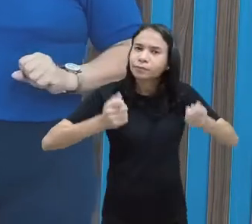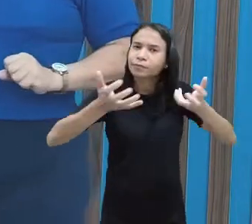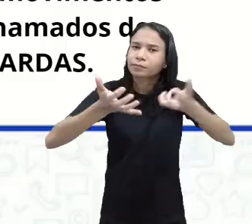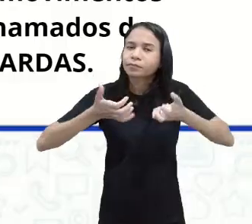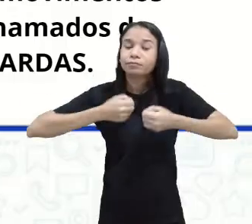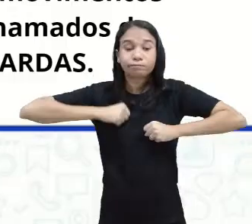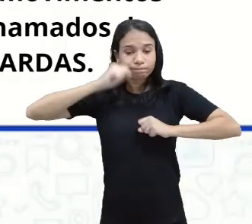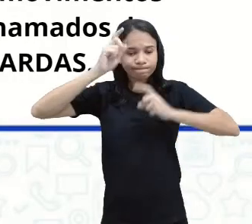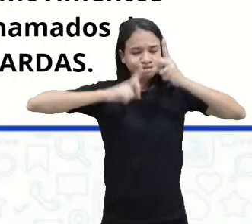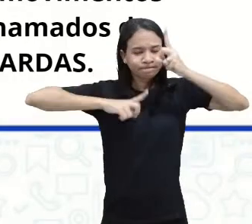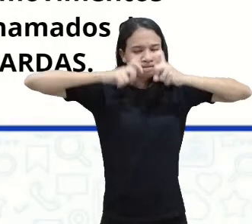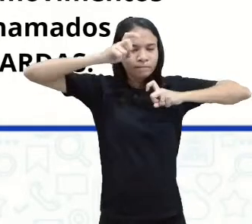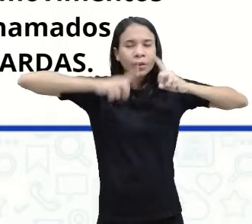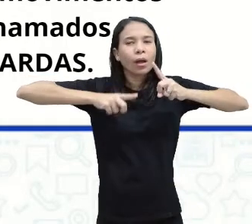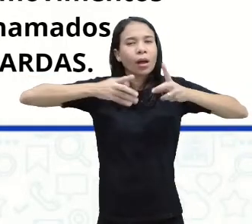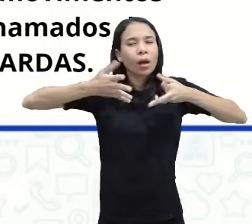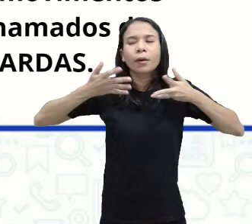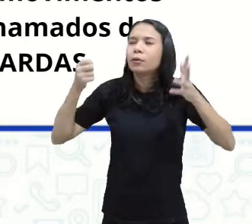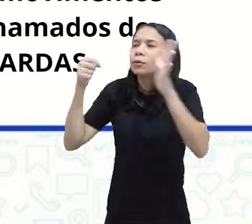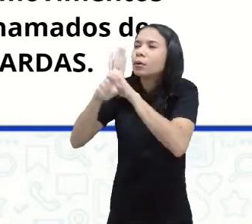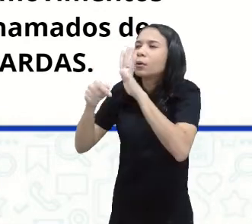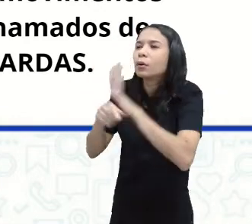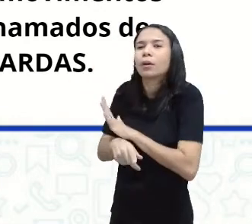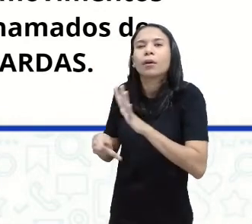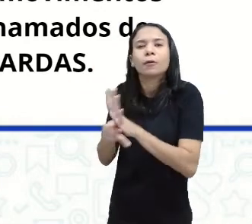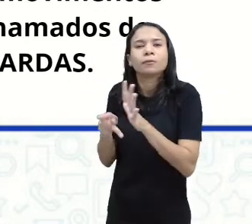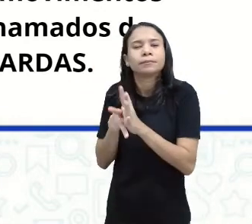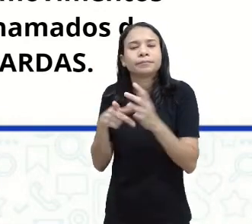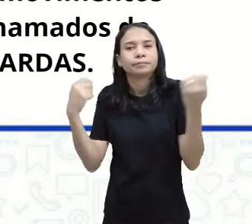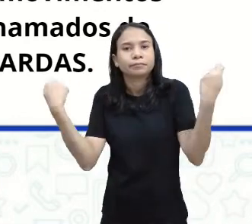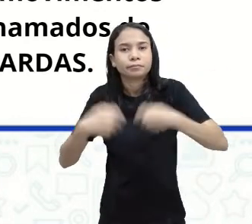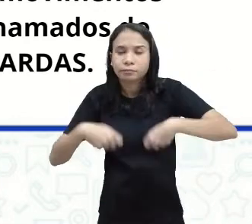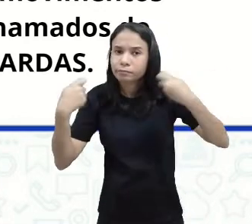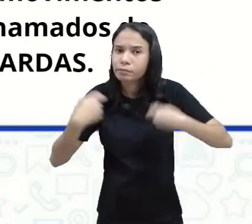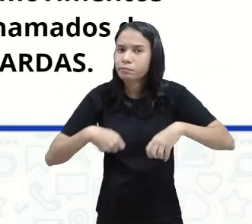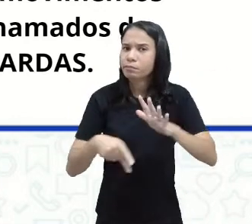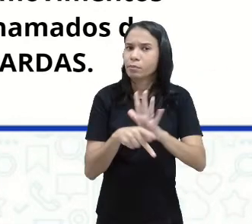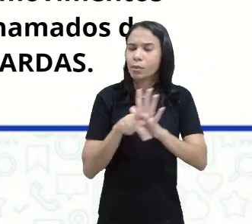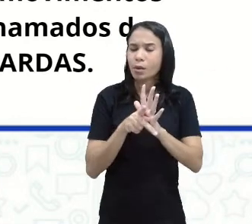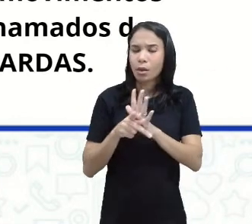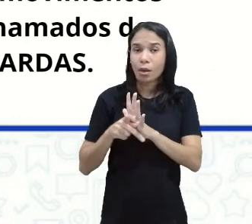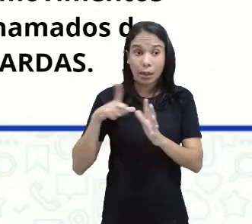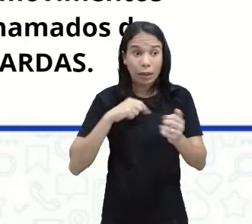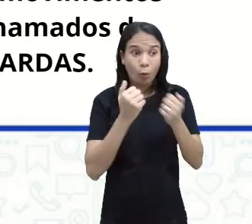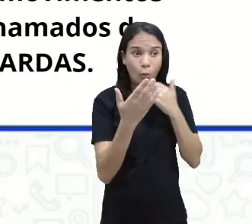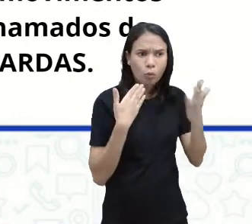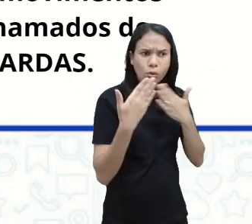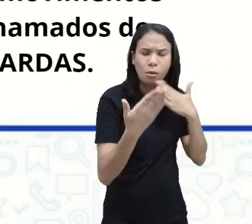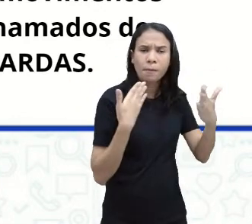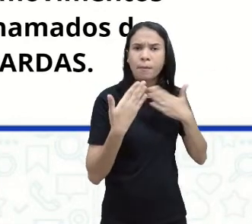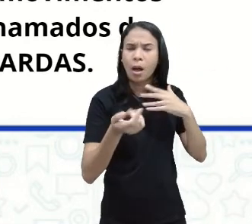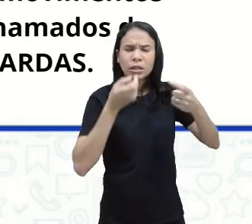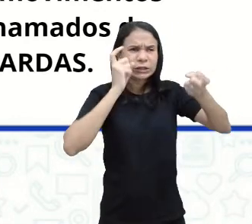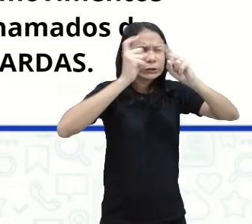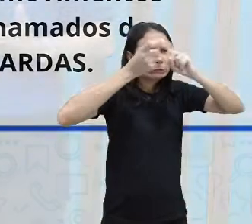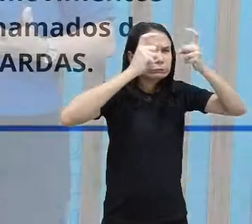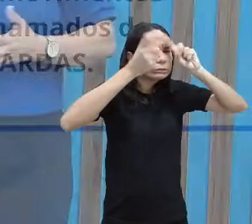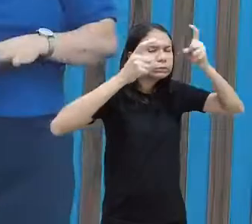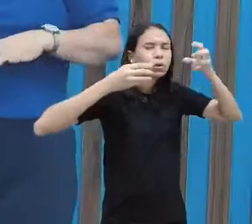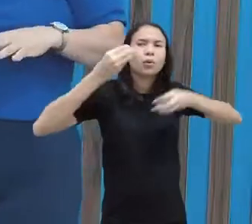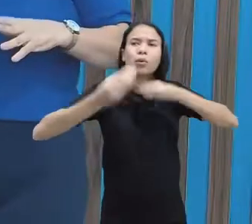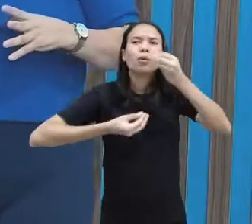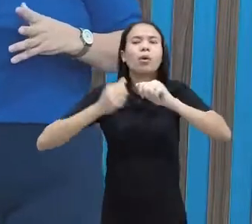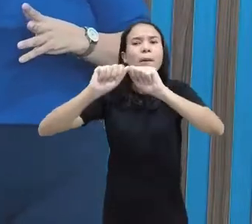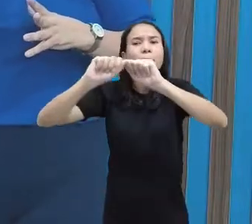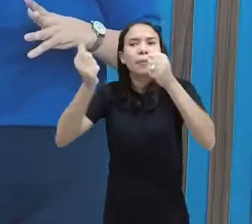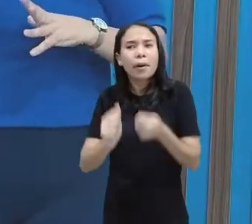expressar, queriam questionar, né? Eles tinham esse anseio, junto com o debate a respeito da nova visão de arte, já que a